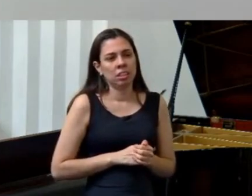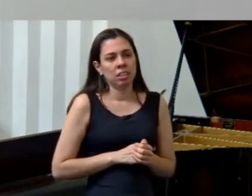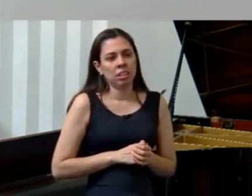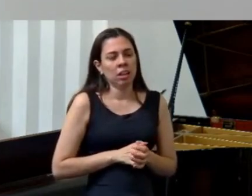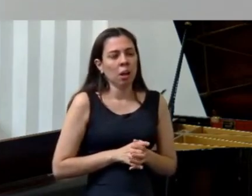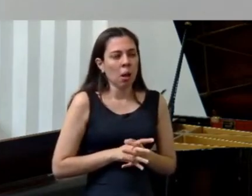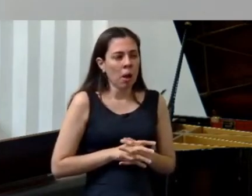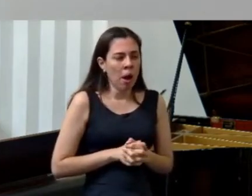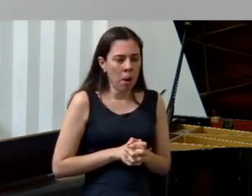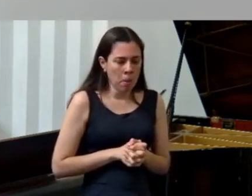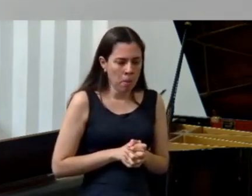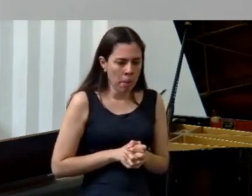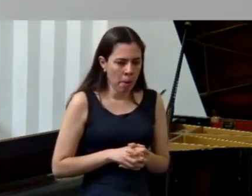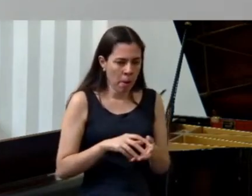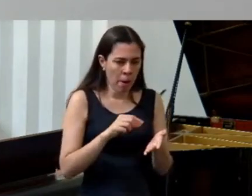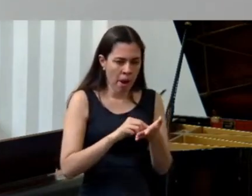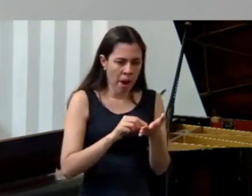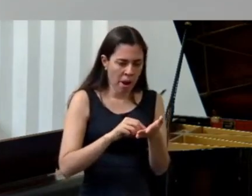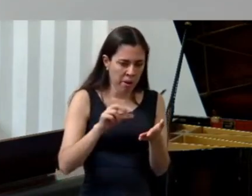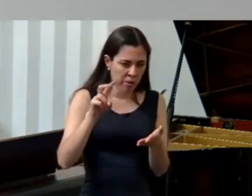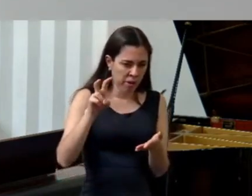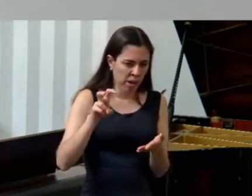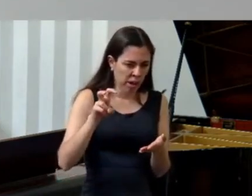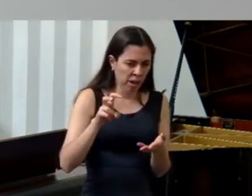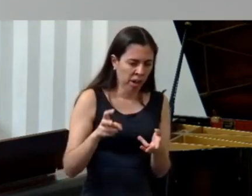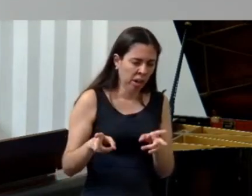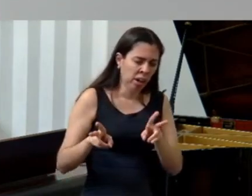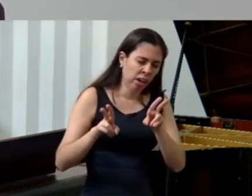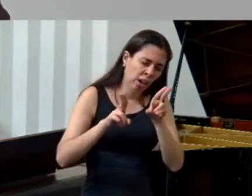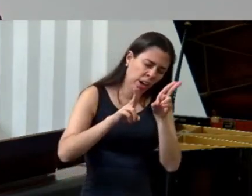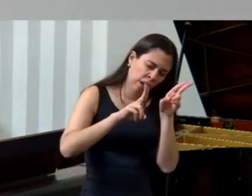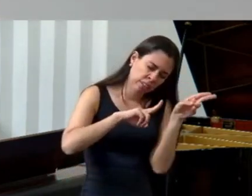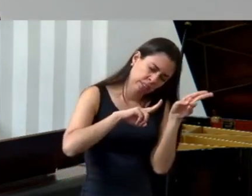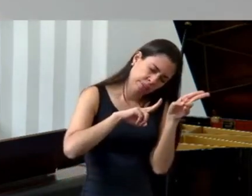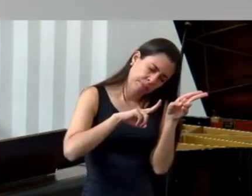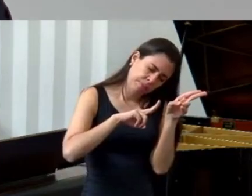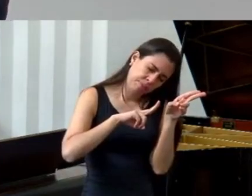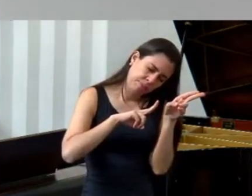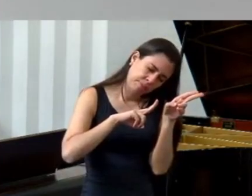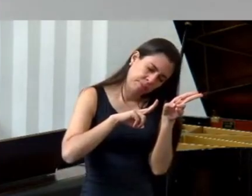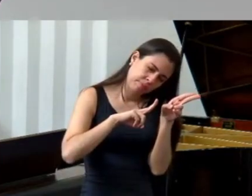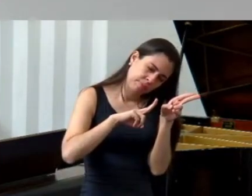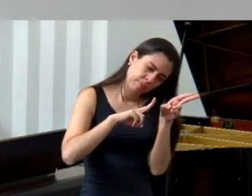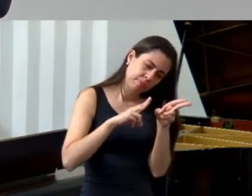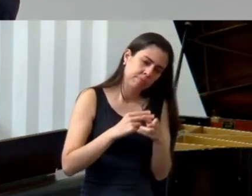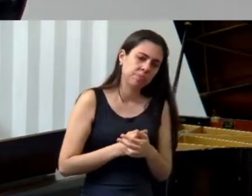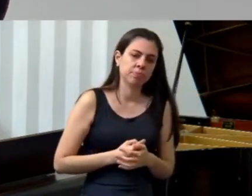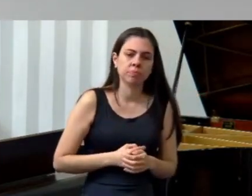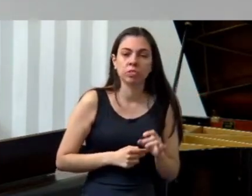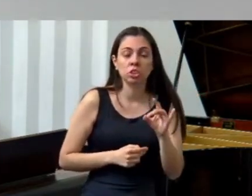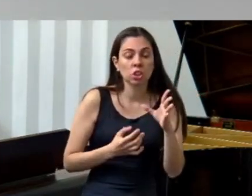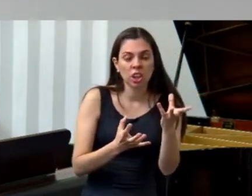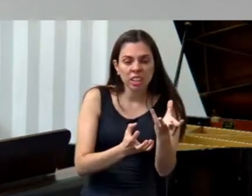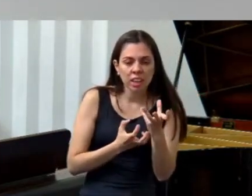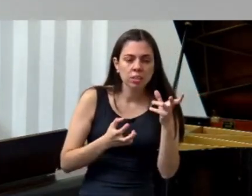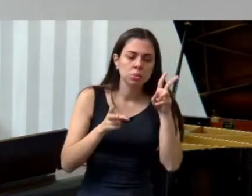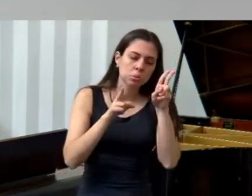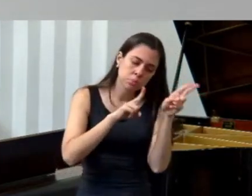continua. O versículo 5 diz que ele deitou-se e dormiu debaixo do zimbro. Não quer fazer nada, quer